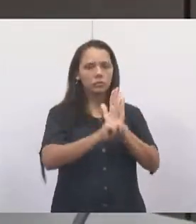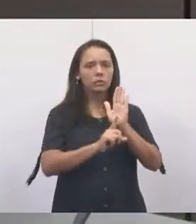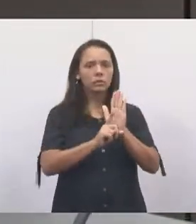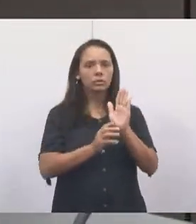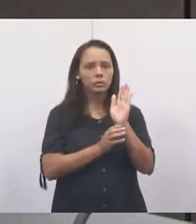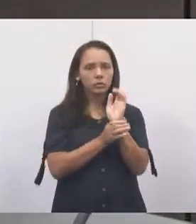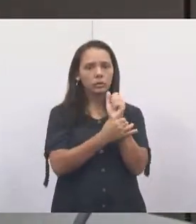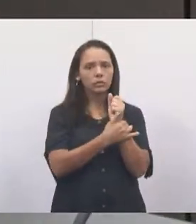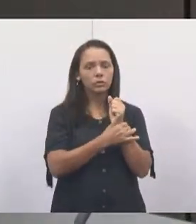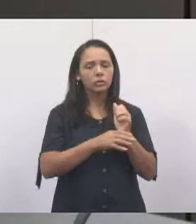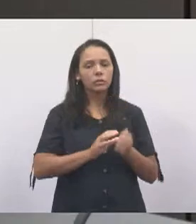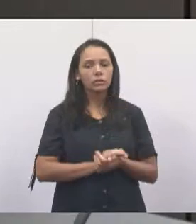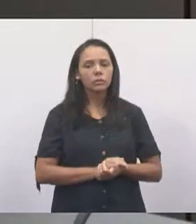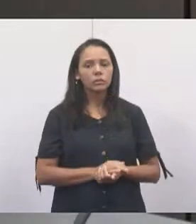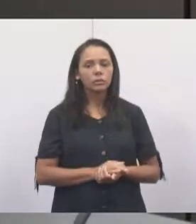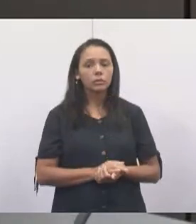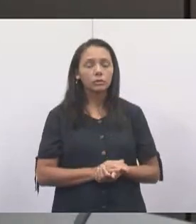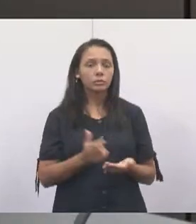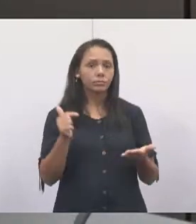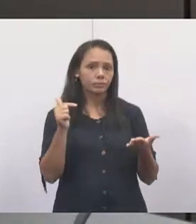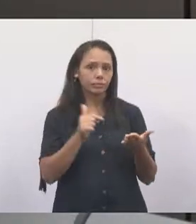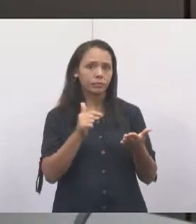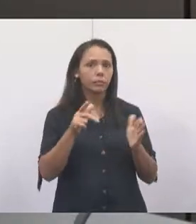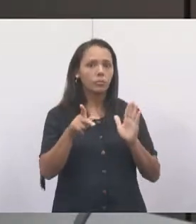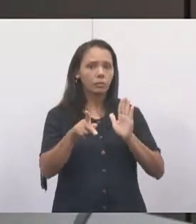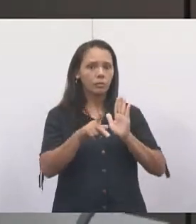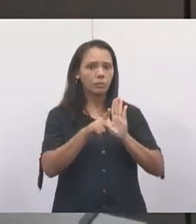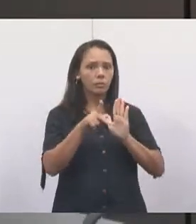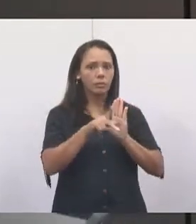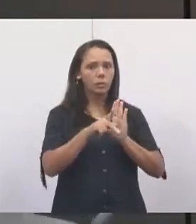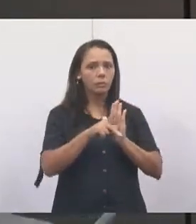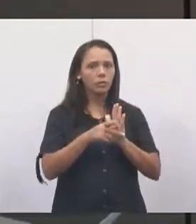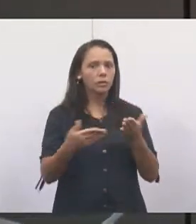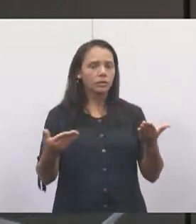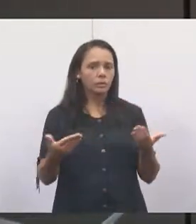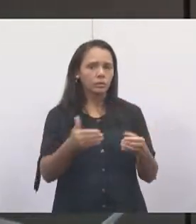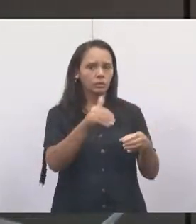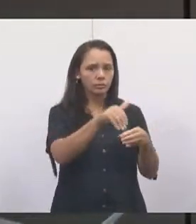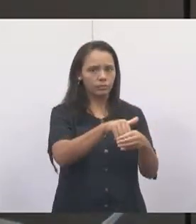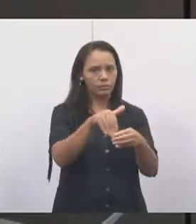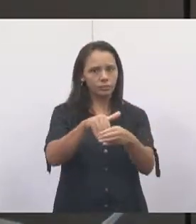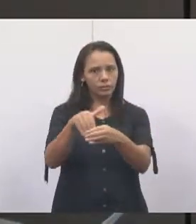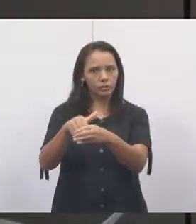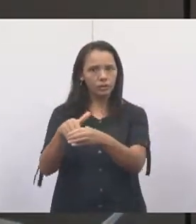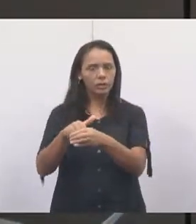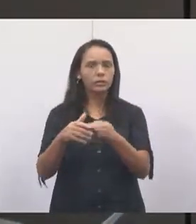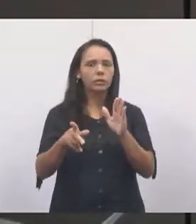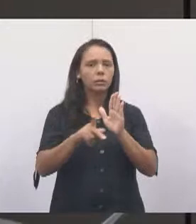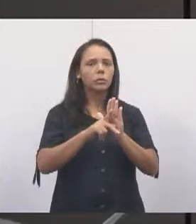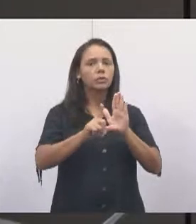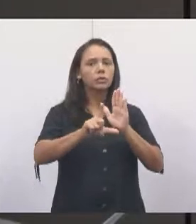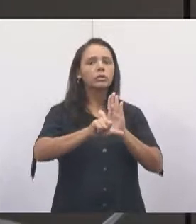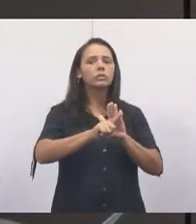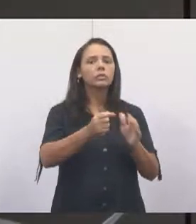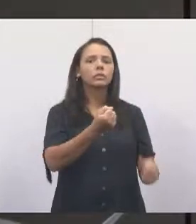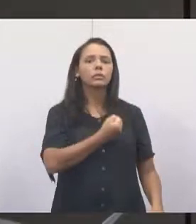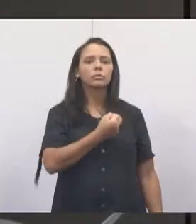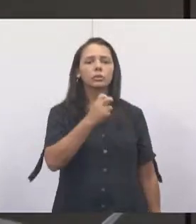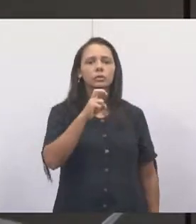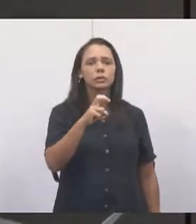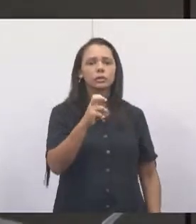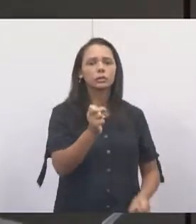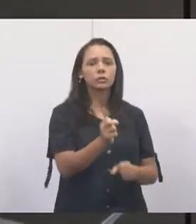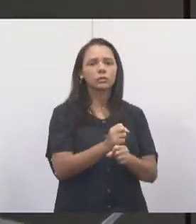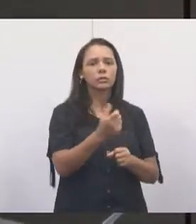No caso dessa propositura em apreço, que é o projeto de lei que vai ser votado hoje, número 5 de 2023, trata-se apenas de